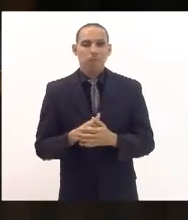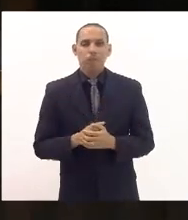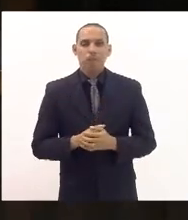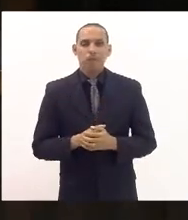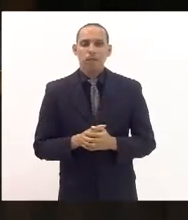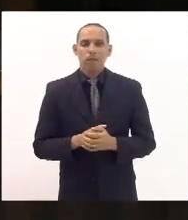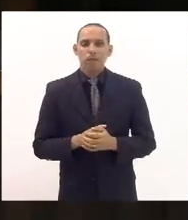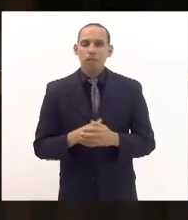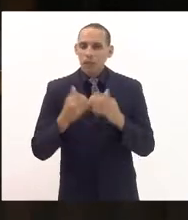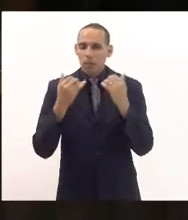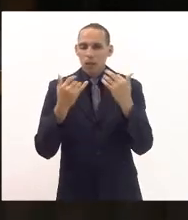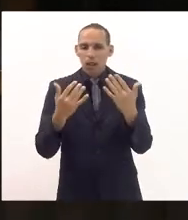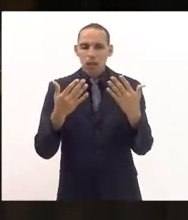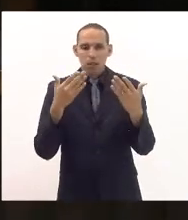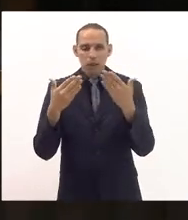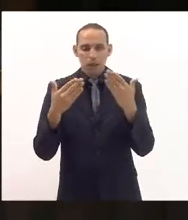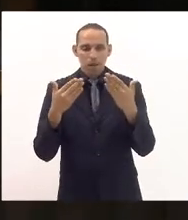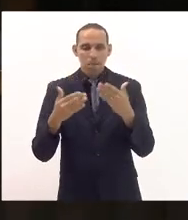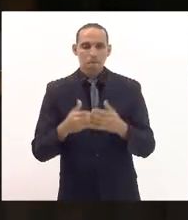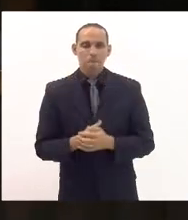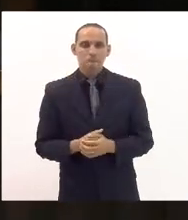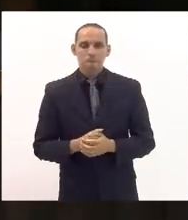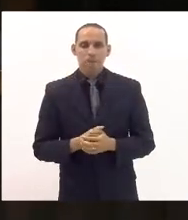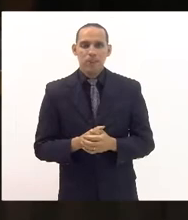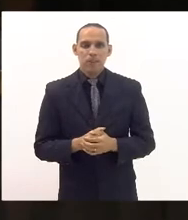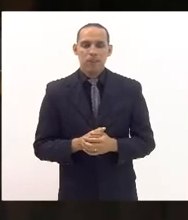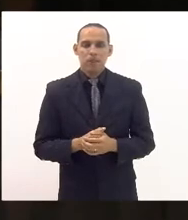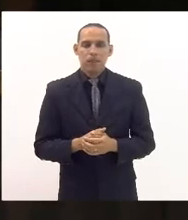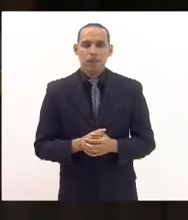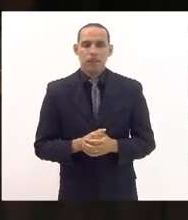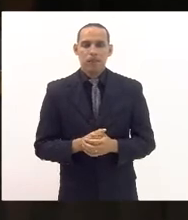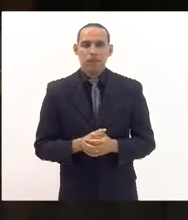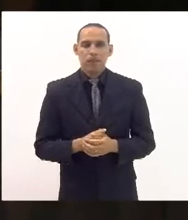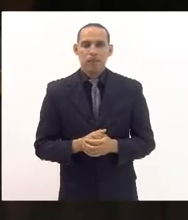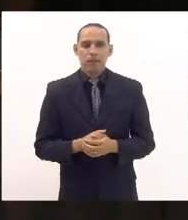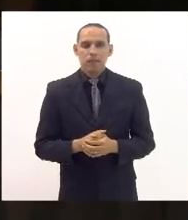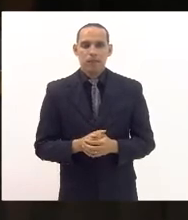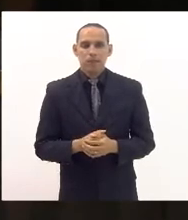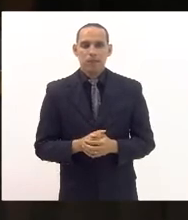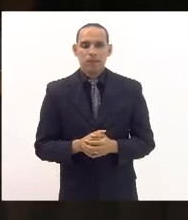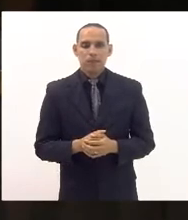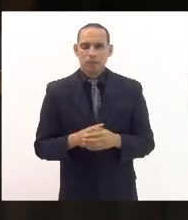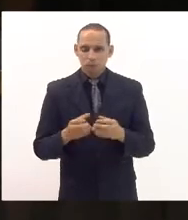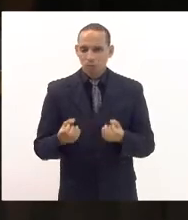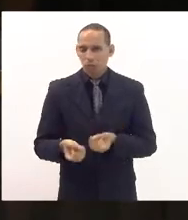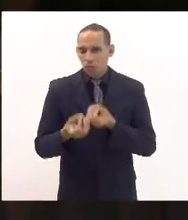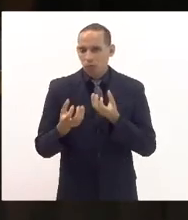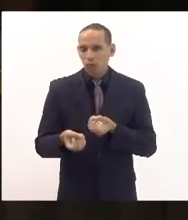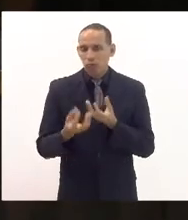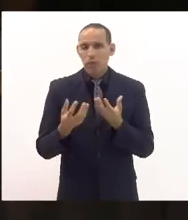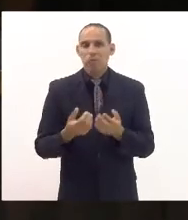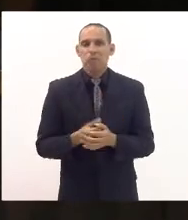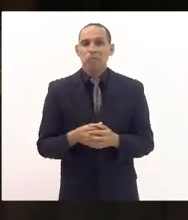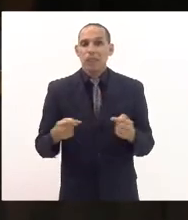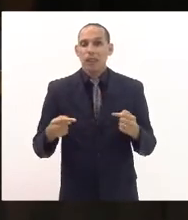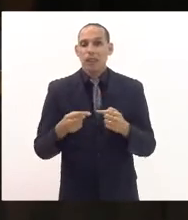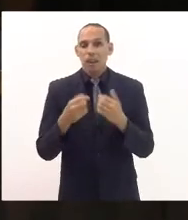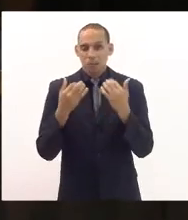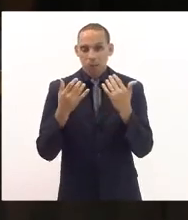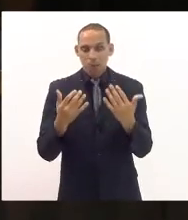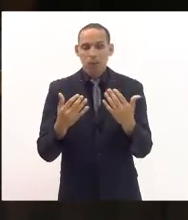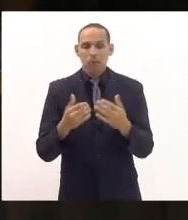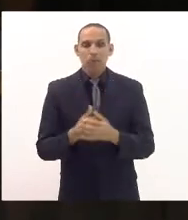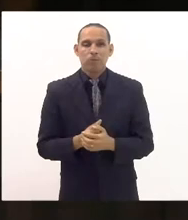as audiências públicas deixa eu dar um uma informação também em relação à audiência